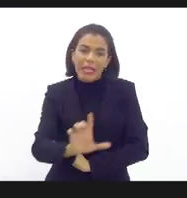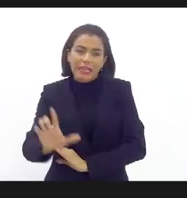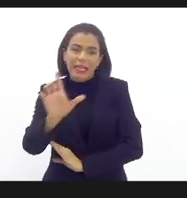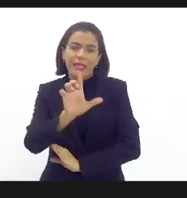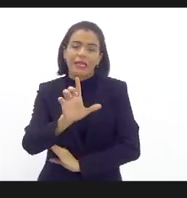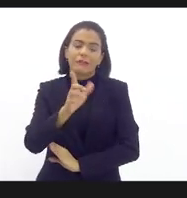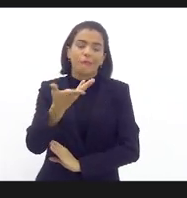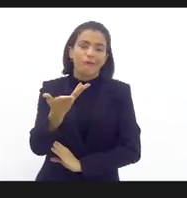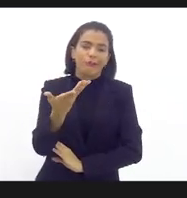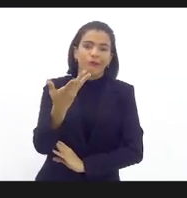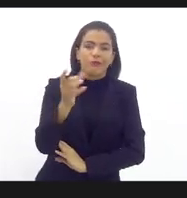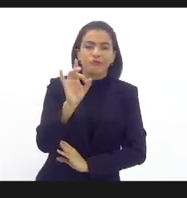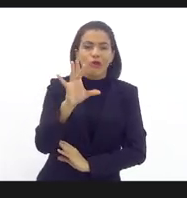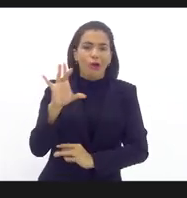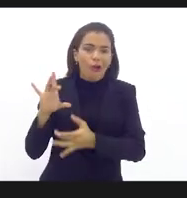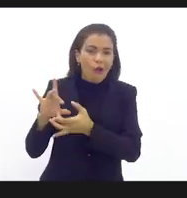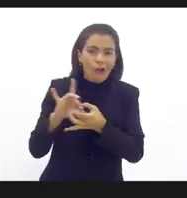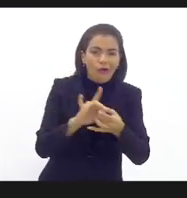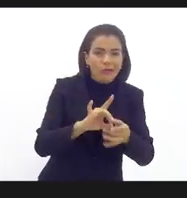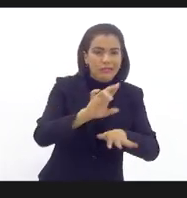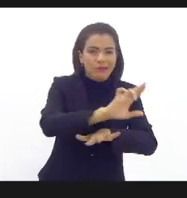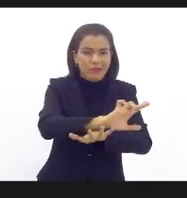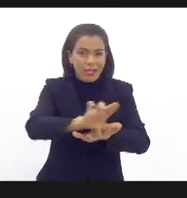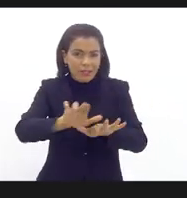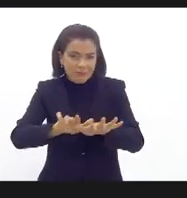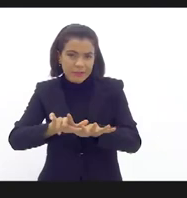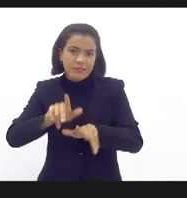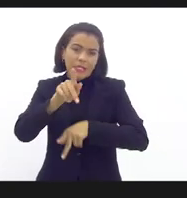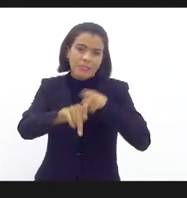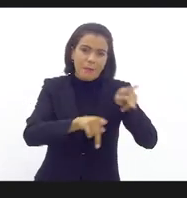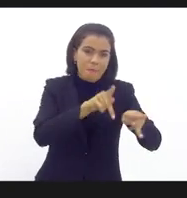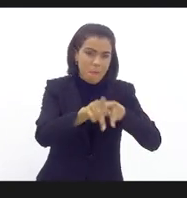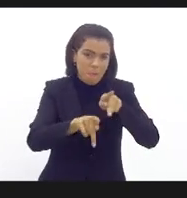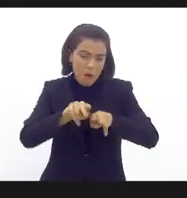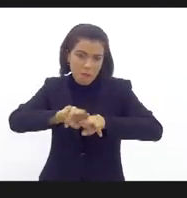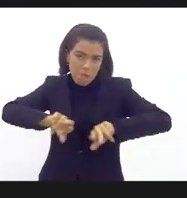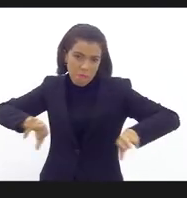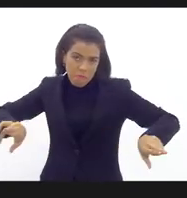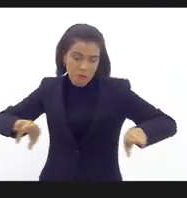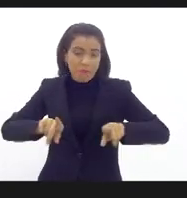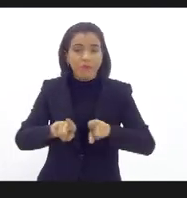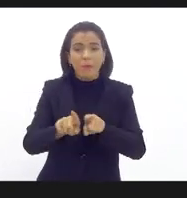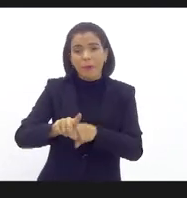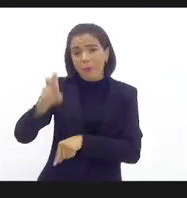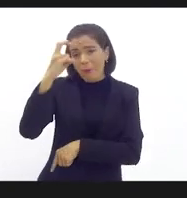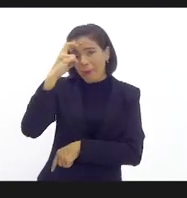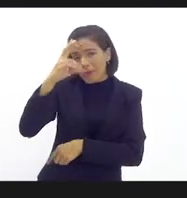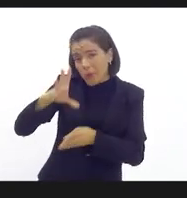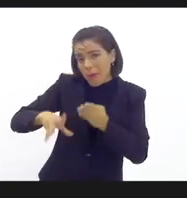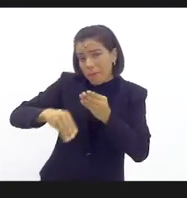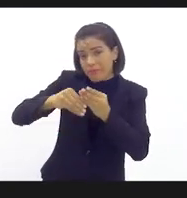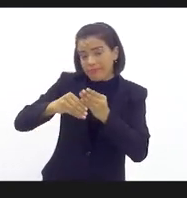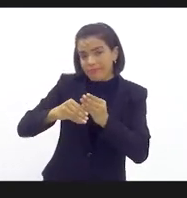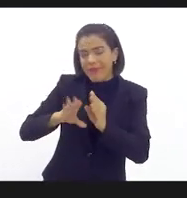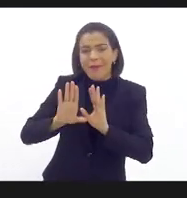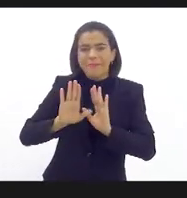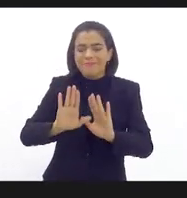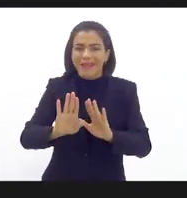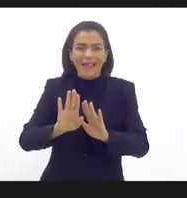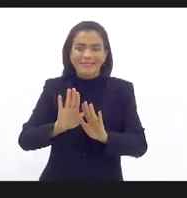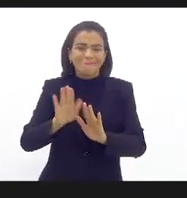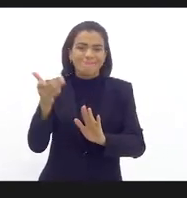trabalham o contexto da diversidade dos povos e trabalham a cultura alimentar. mas elas não